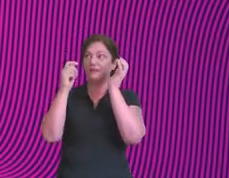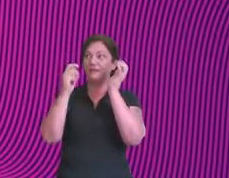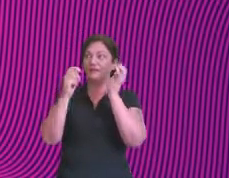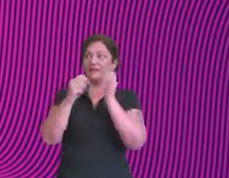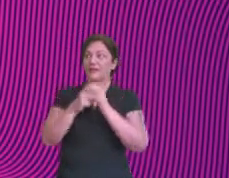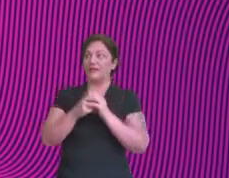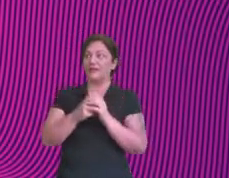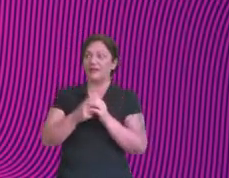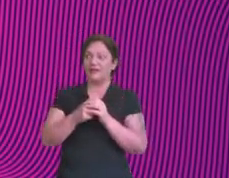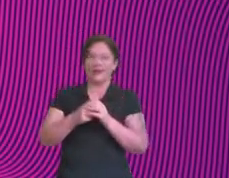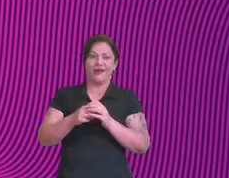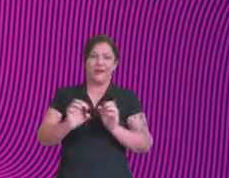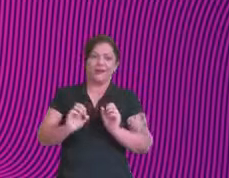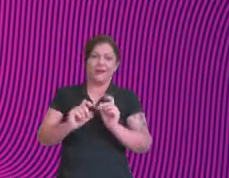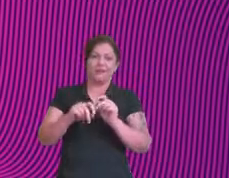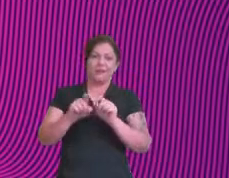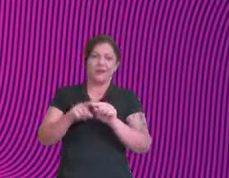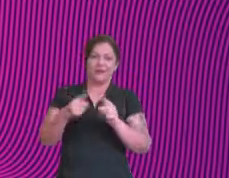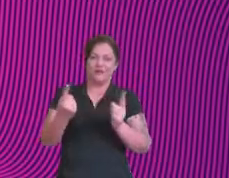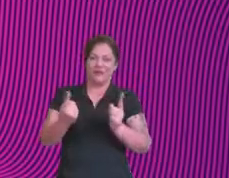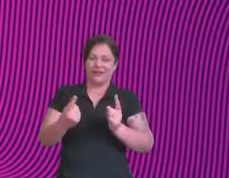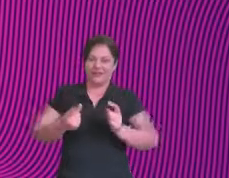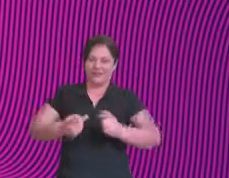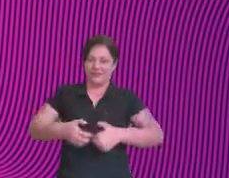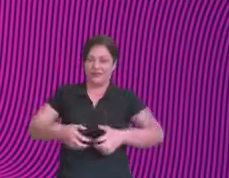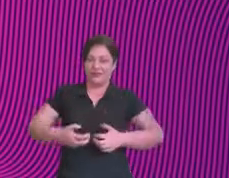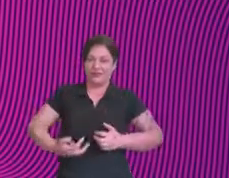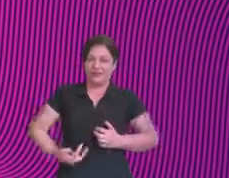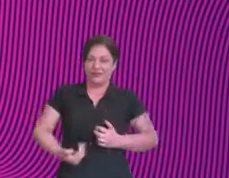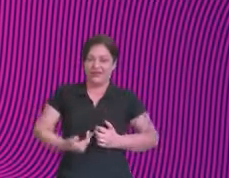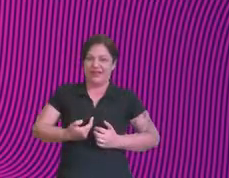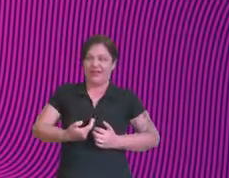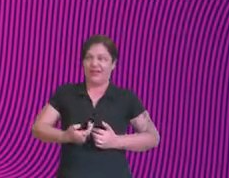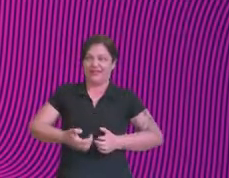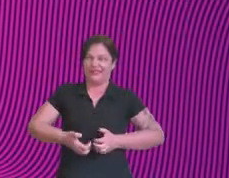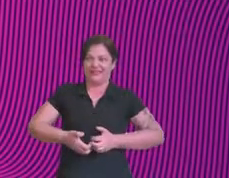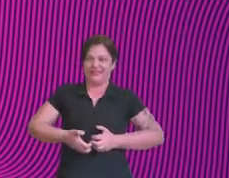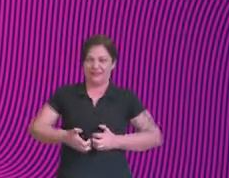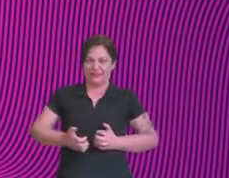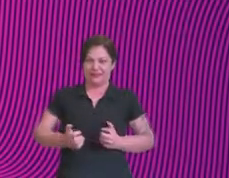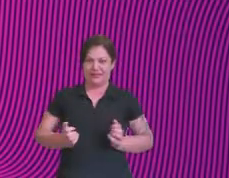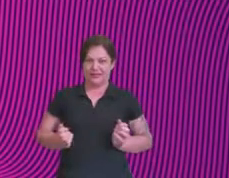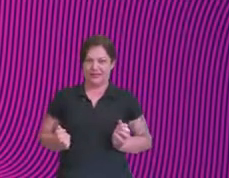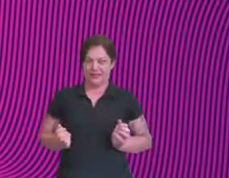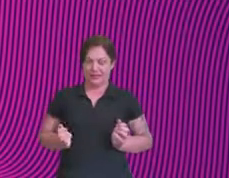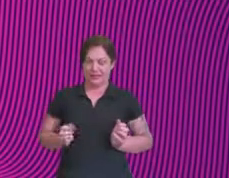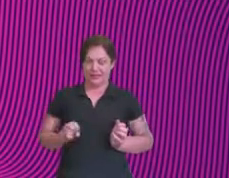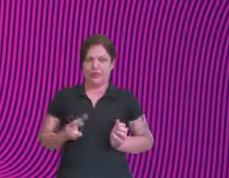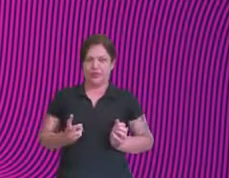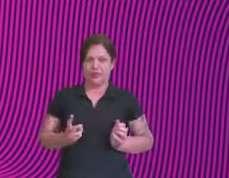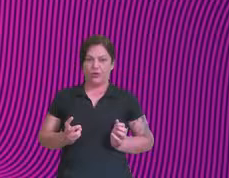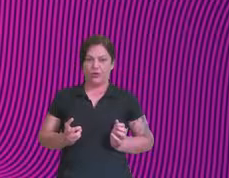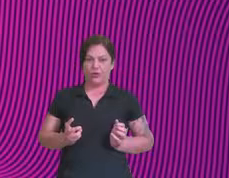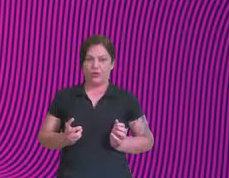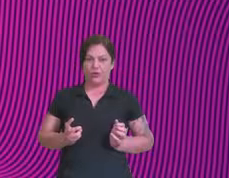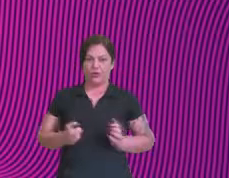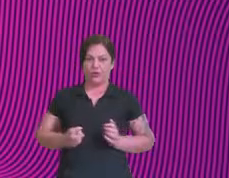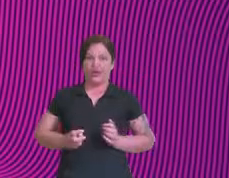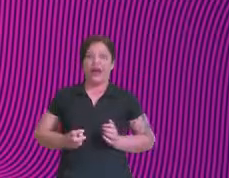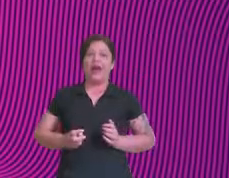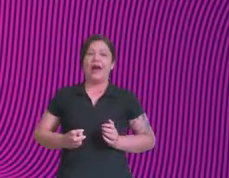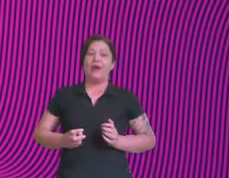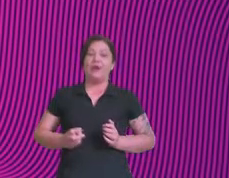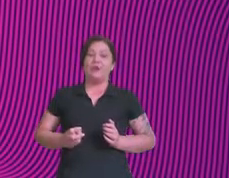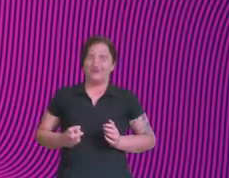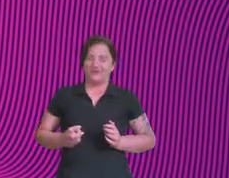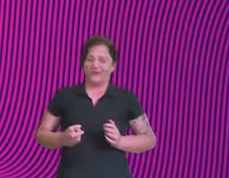opções, né? Alguns pacientes podiam fazer qualquer uma das técnicas, tinha uma diferença de dose, e ele não entra muito a fundo nisso,